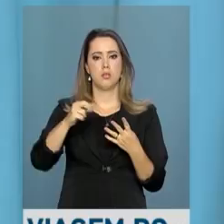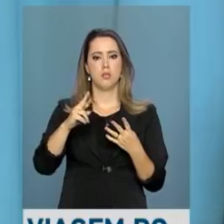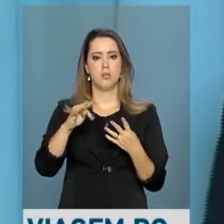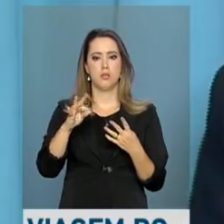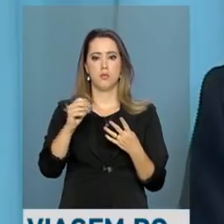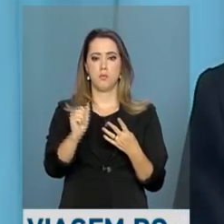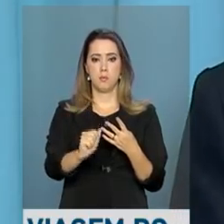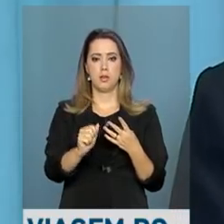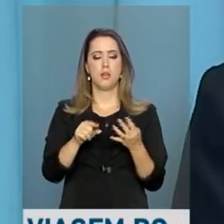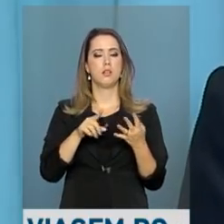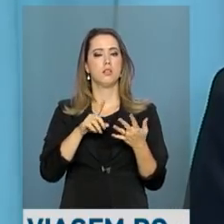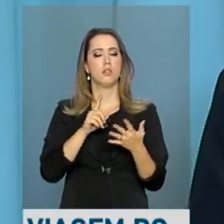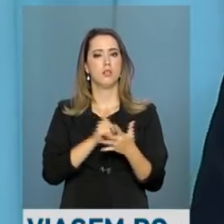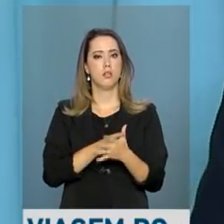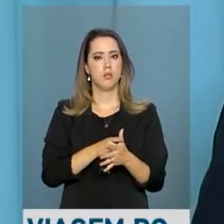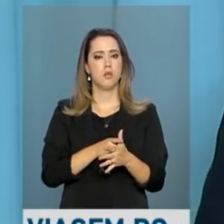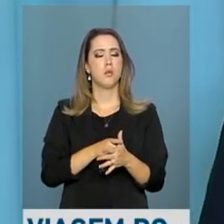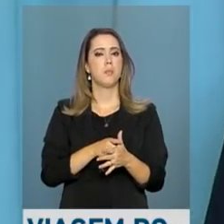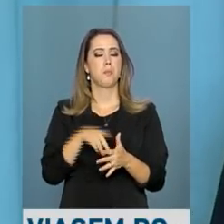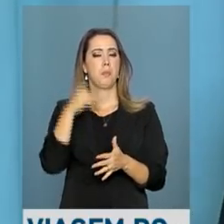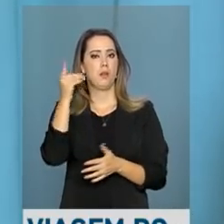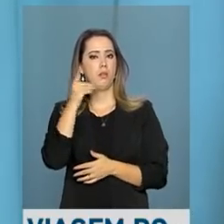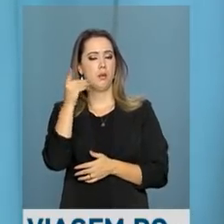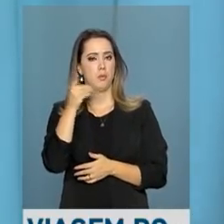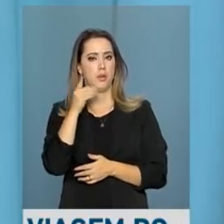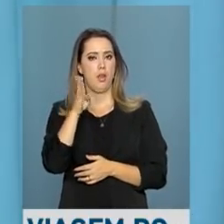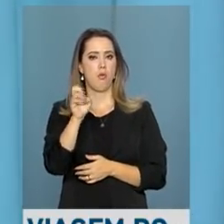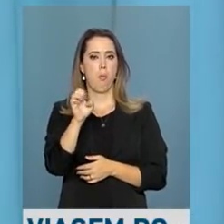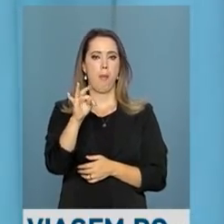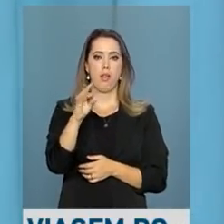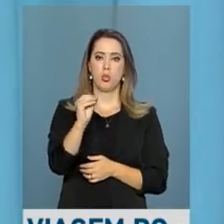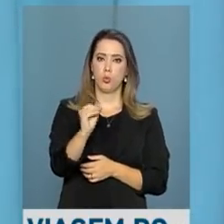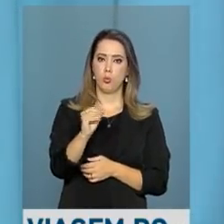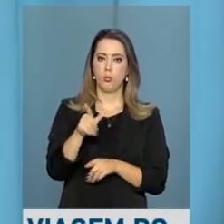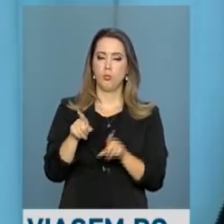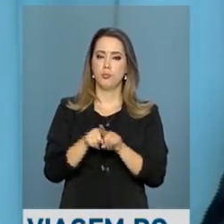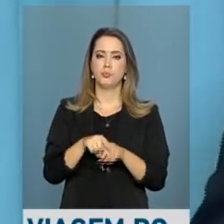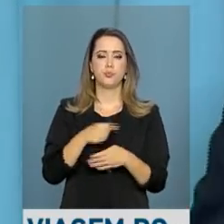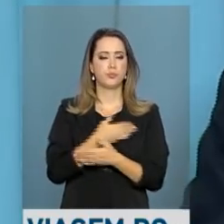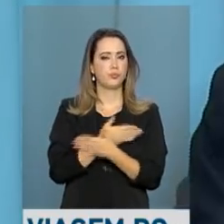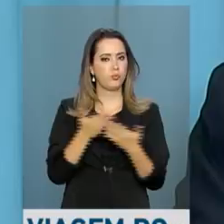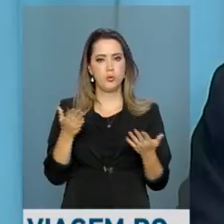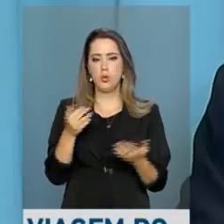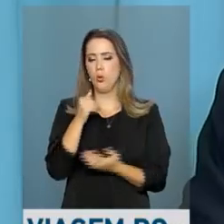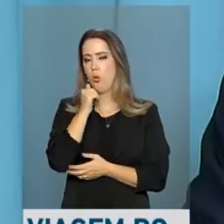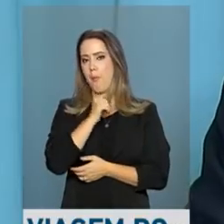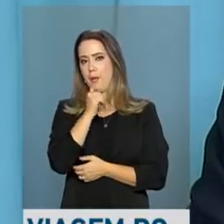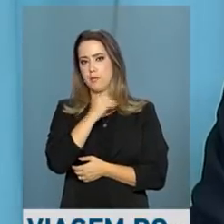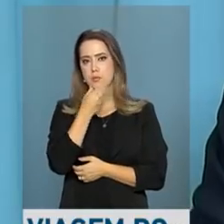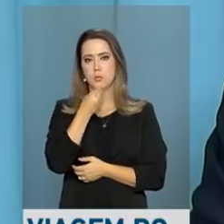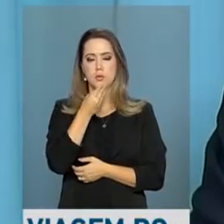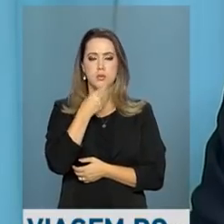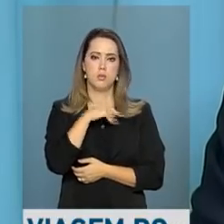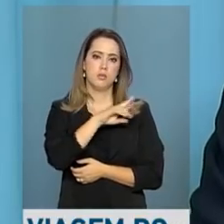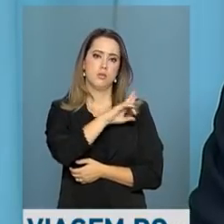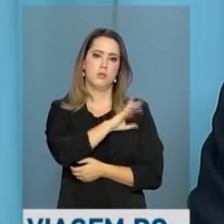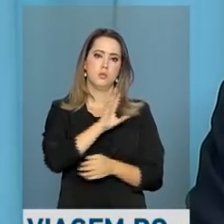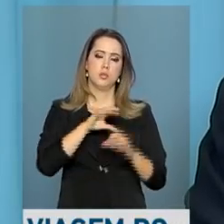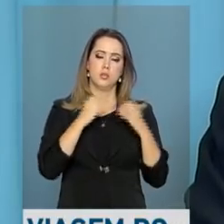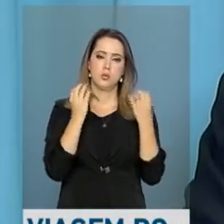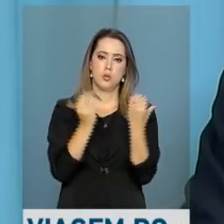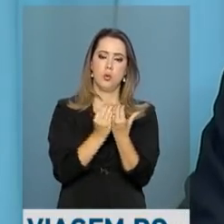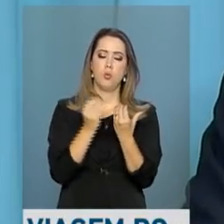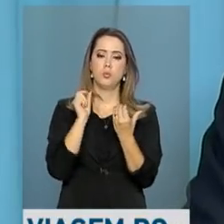acompanham, o deputado Beto Mansur, senhoras e senhores, não é, representantes das